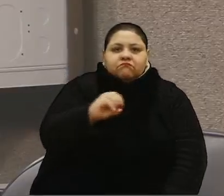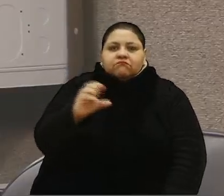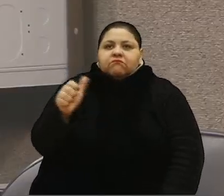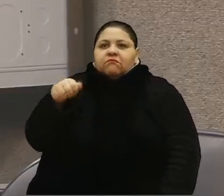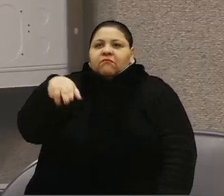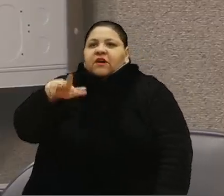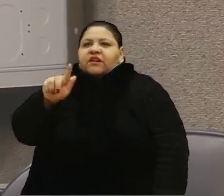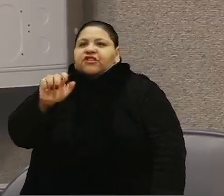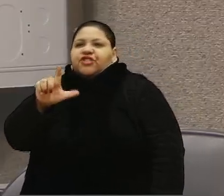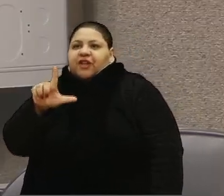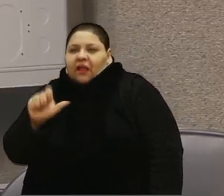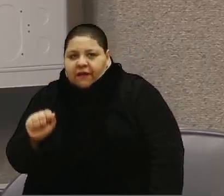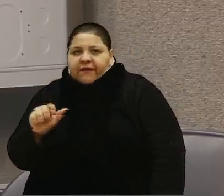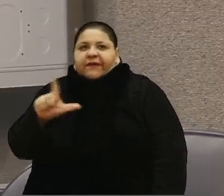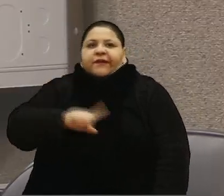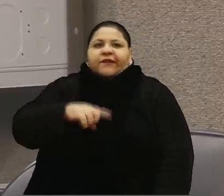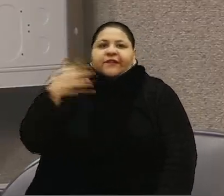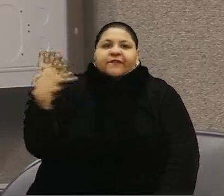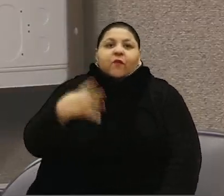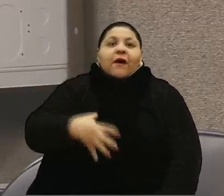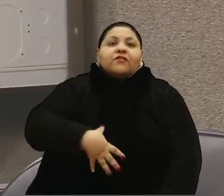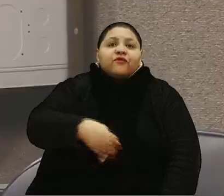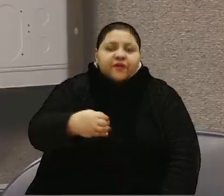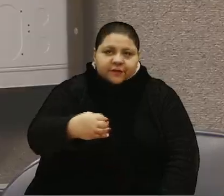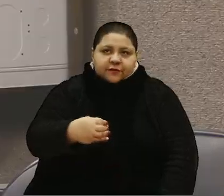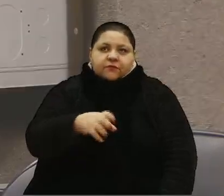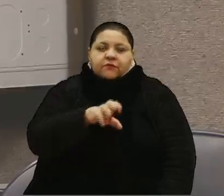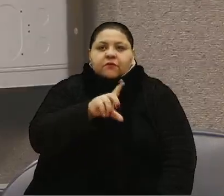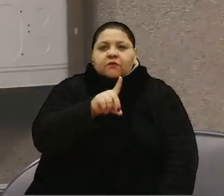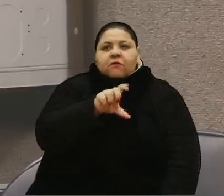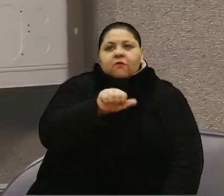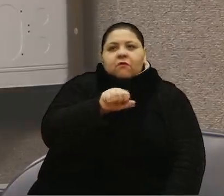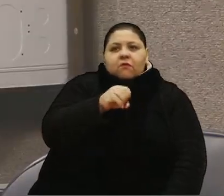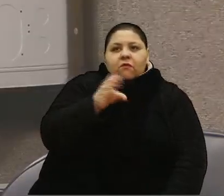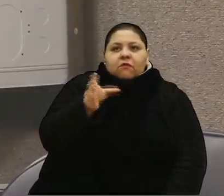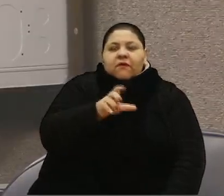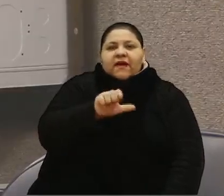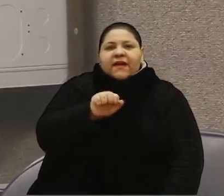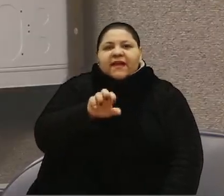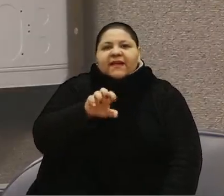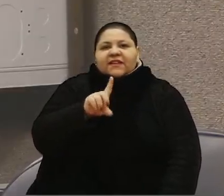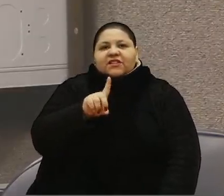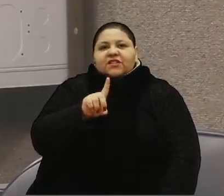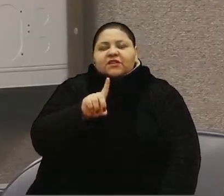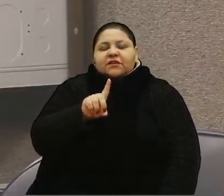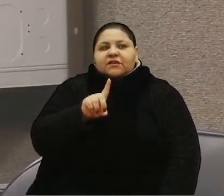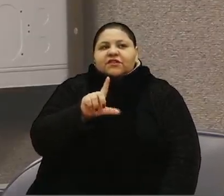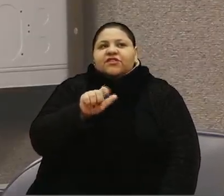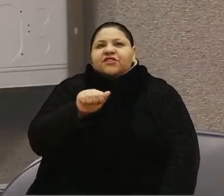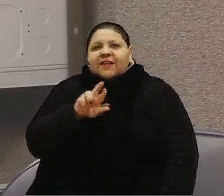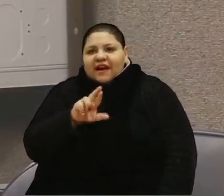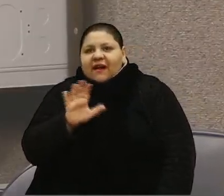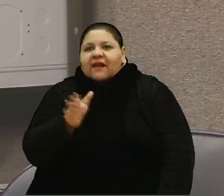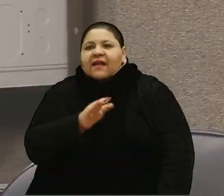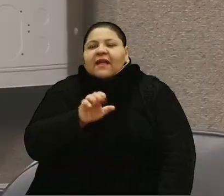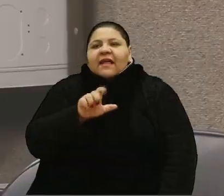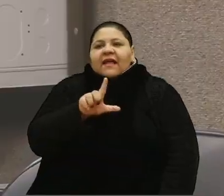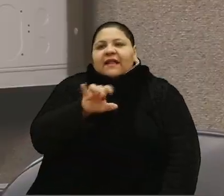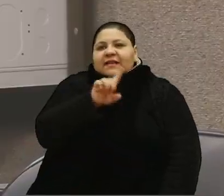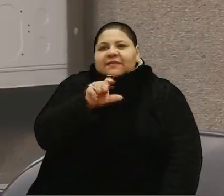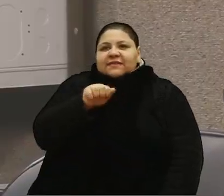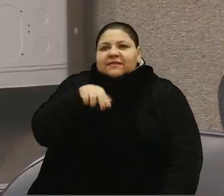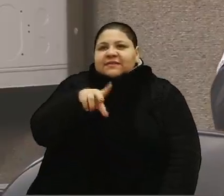Ângela. Teve 4 filhos, o Edson, o Edgar, a Elisandra e a